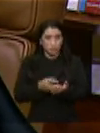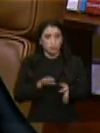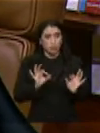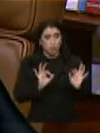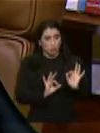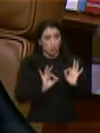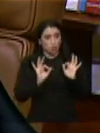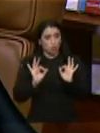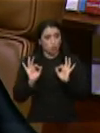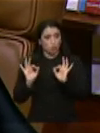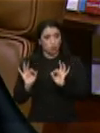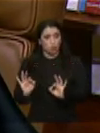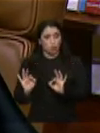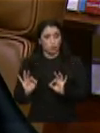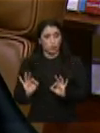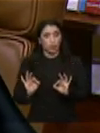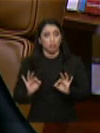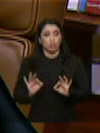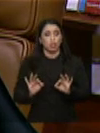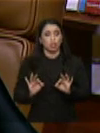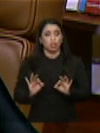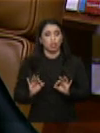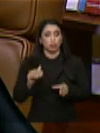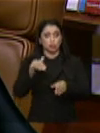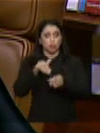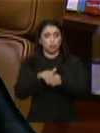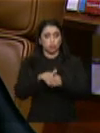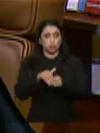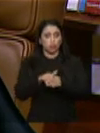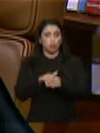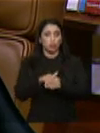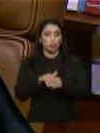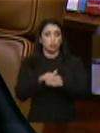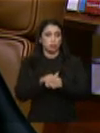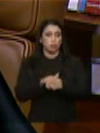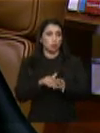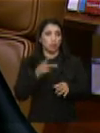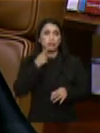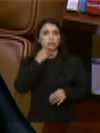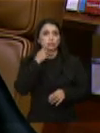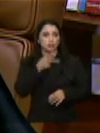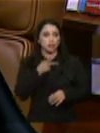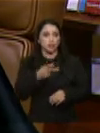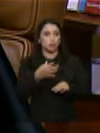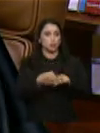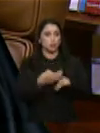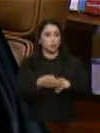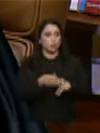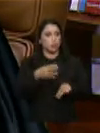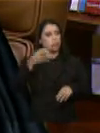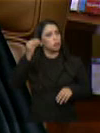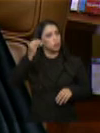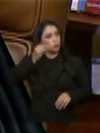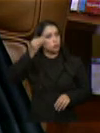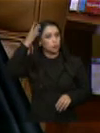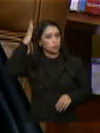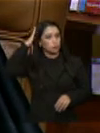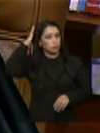inclusive, as manifestações iniciais do ministro Luiz Fux ao